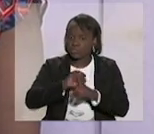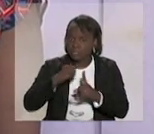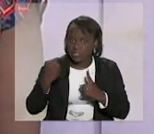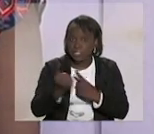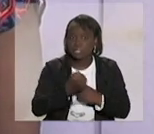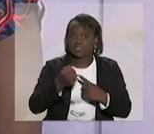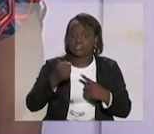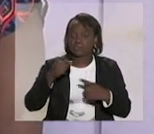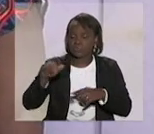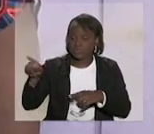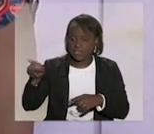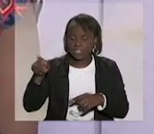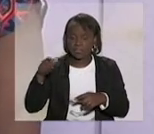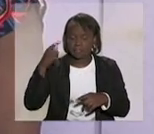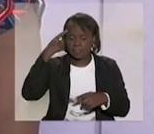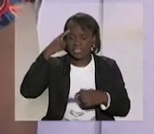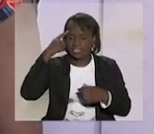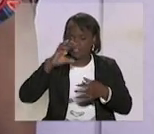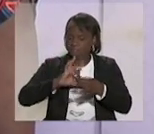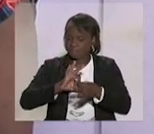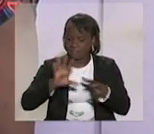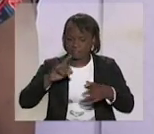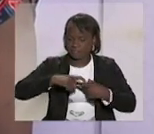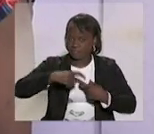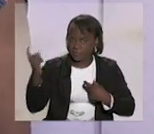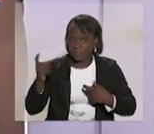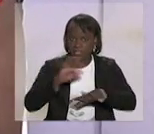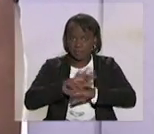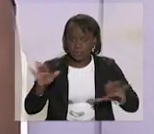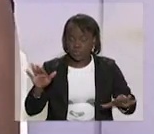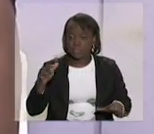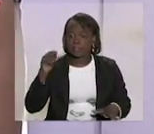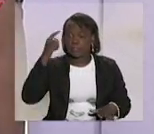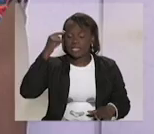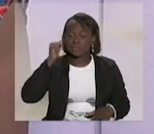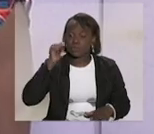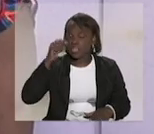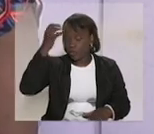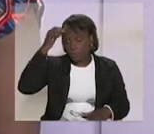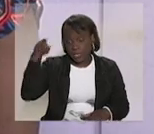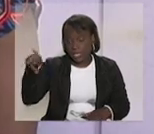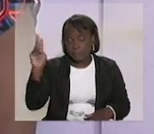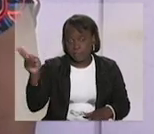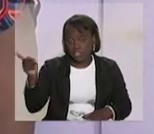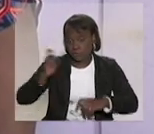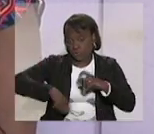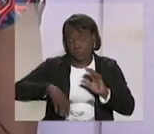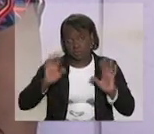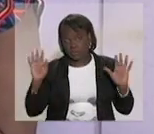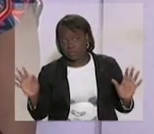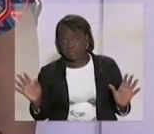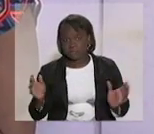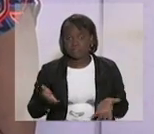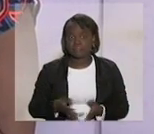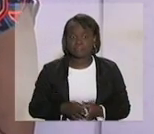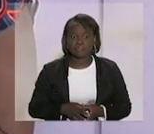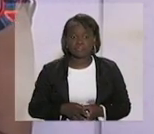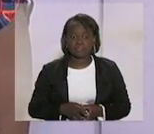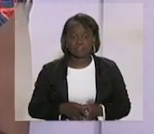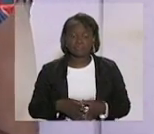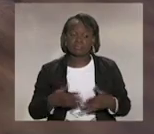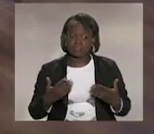assim para a sociedade conseguir desligar isso, né, de achar que a mulher é culpada por sofrer algum tipo de